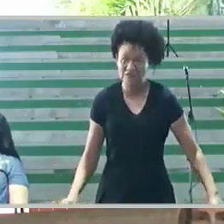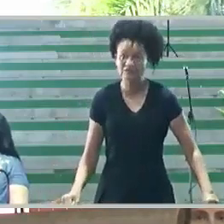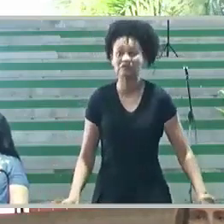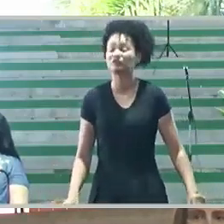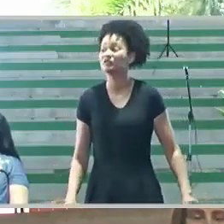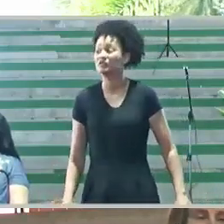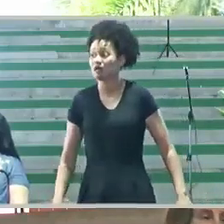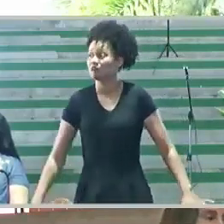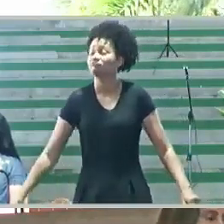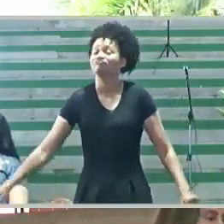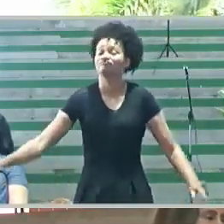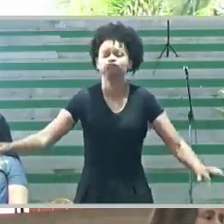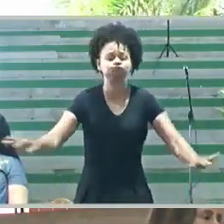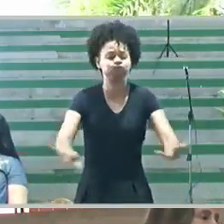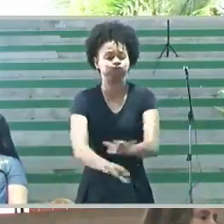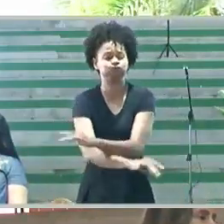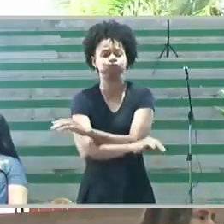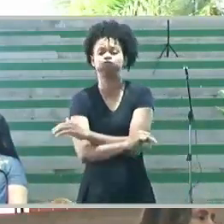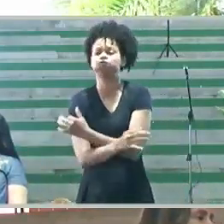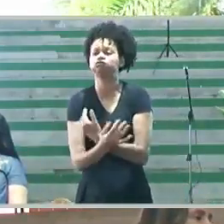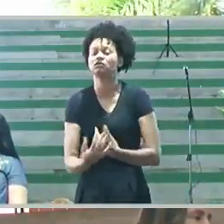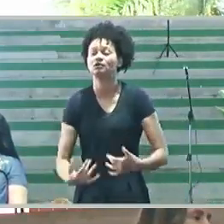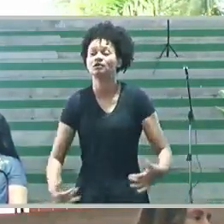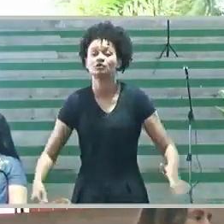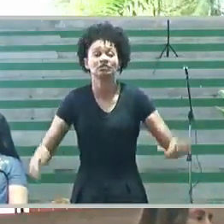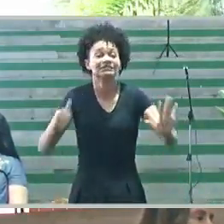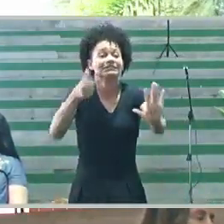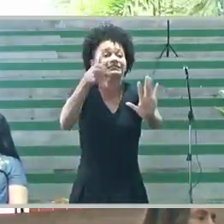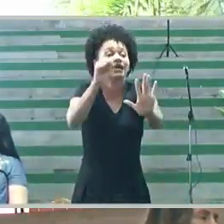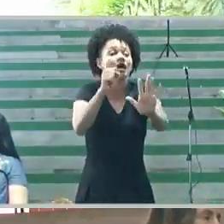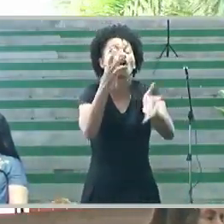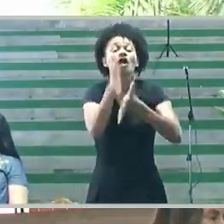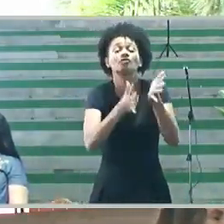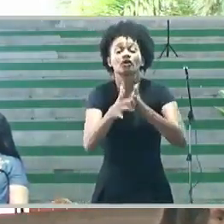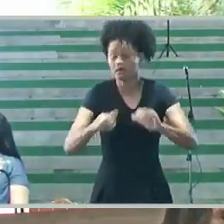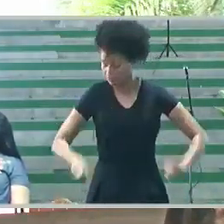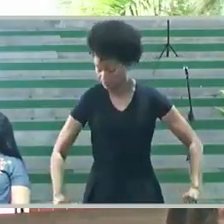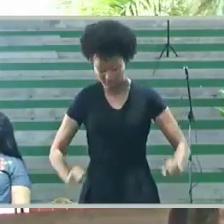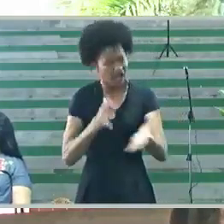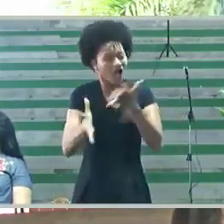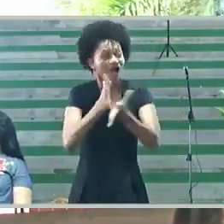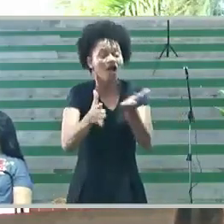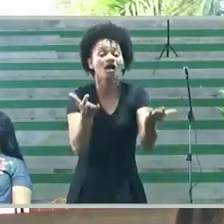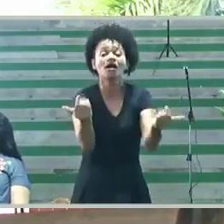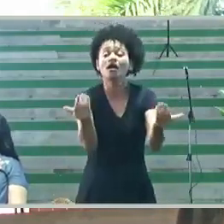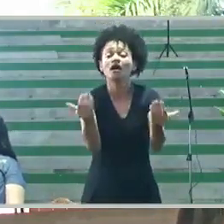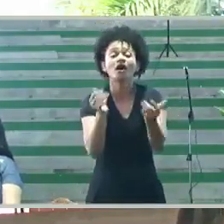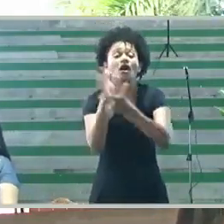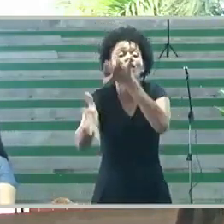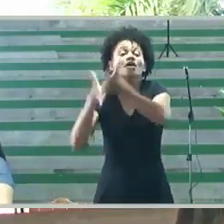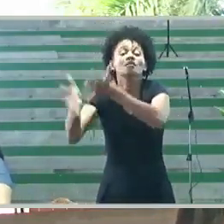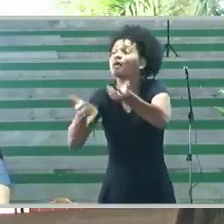a sua. Vai. Por 10 segundos, abre a tua boca e começa a adorar a Ele. Vai, isso.